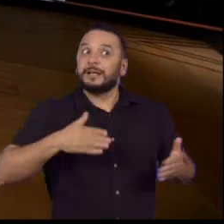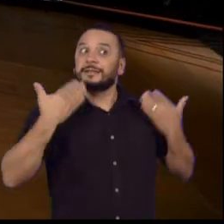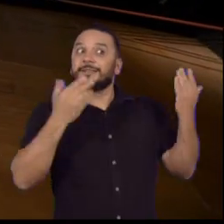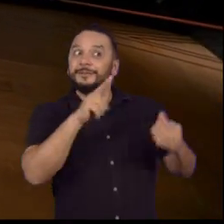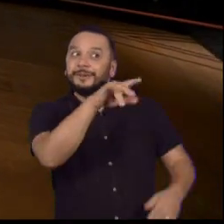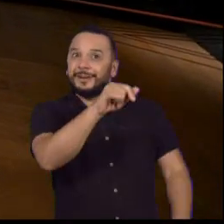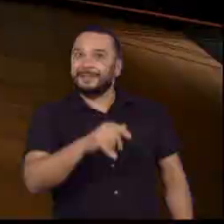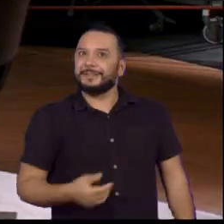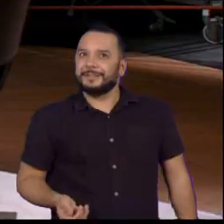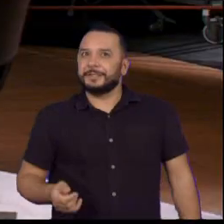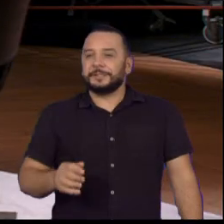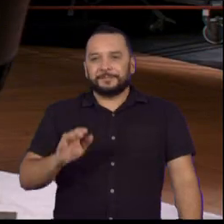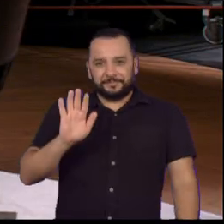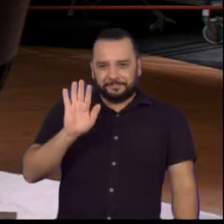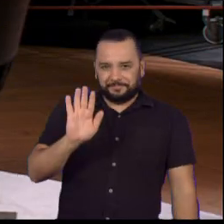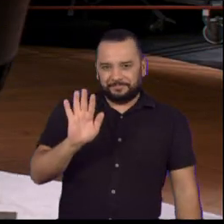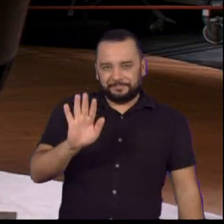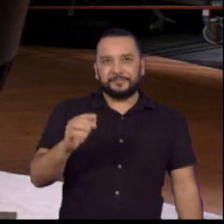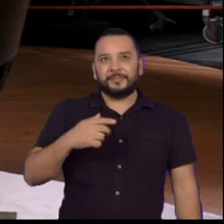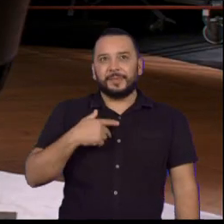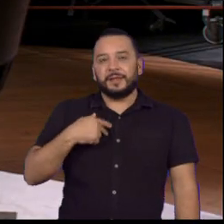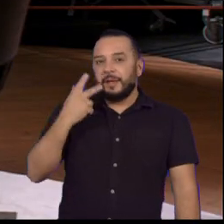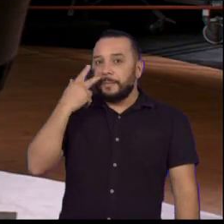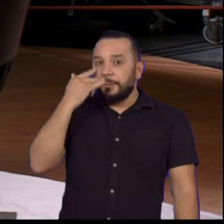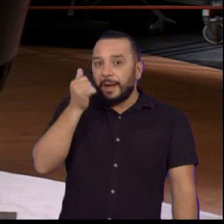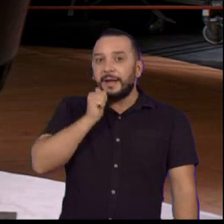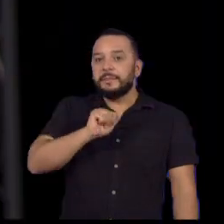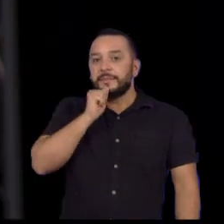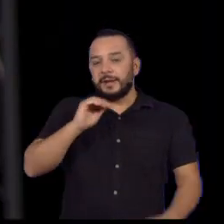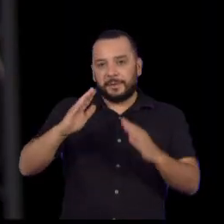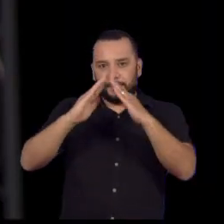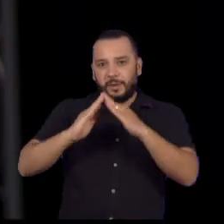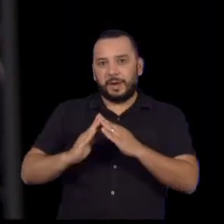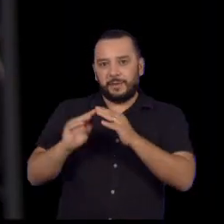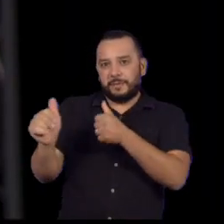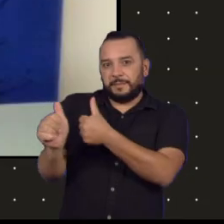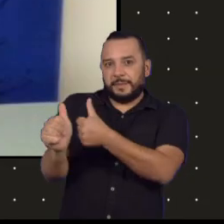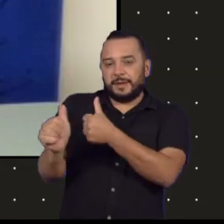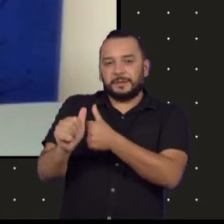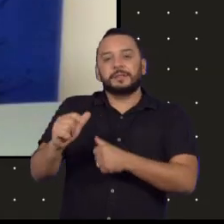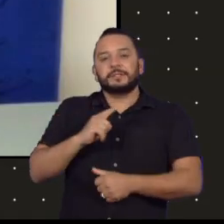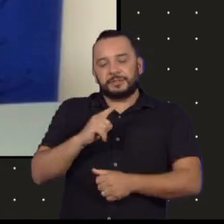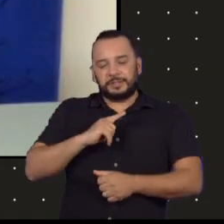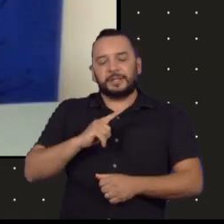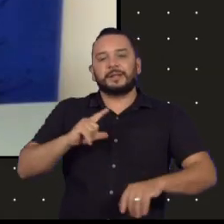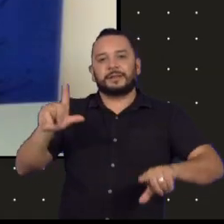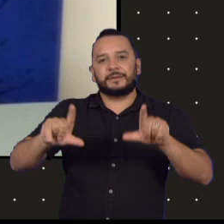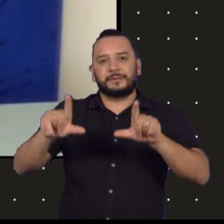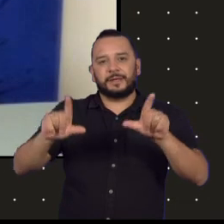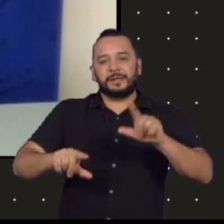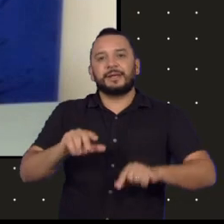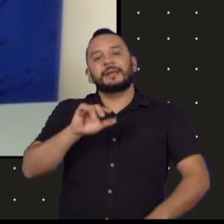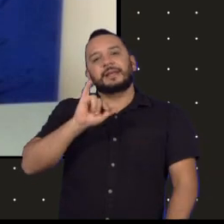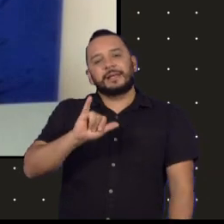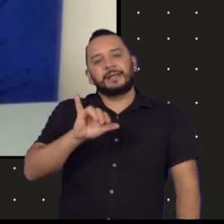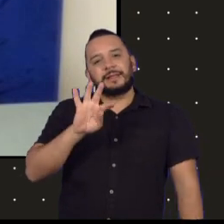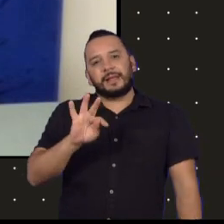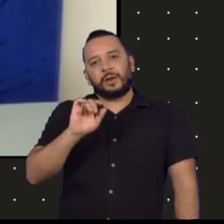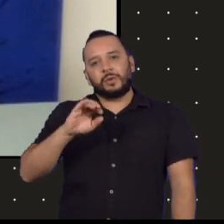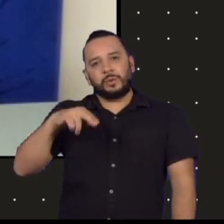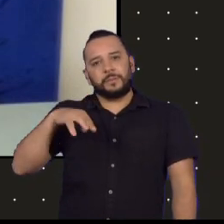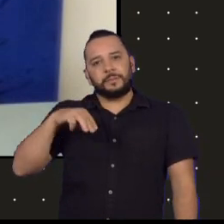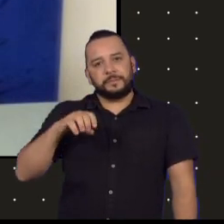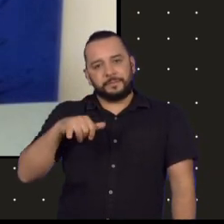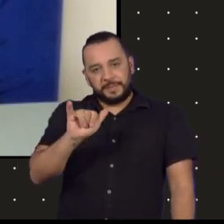assim, perto de onde os meus pais moravam, existia a TV Itacolomi, que era um braço da TV